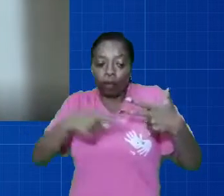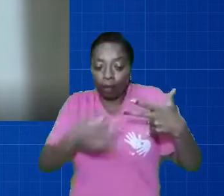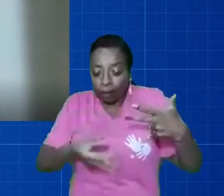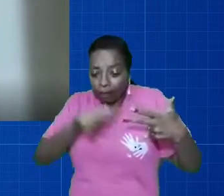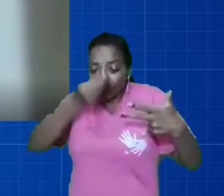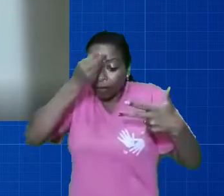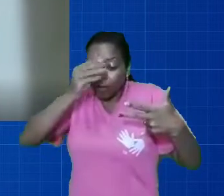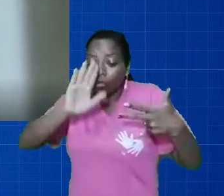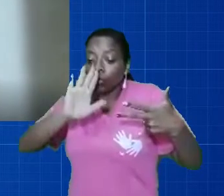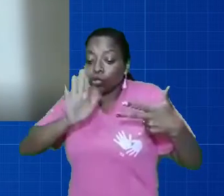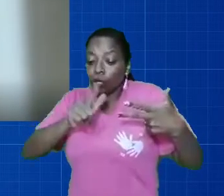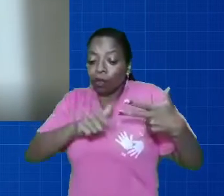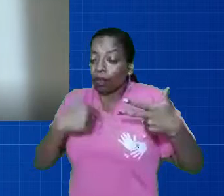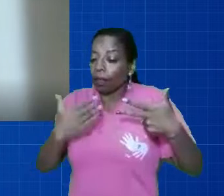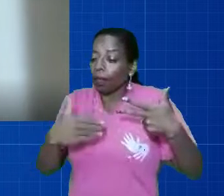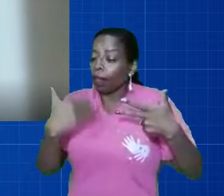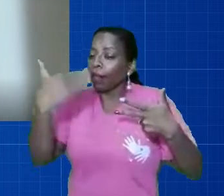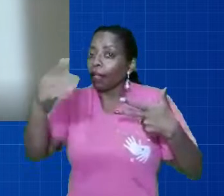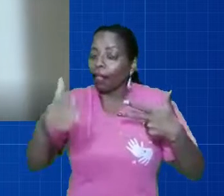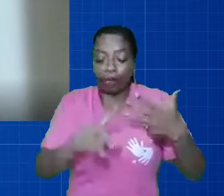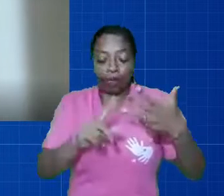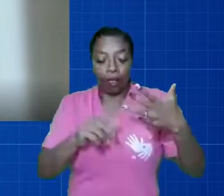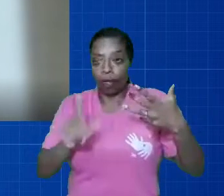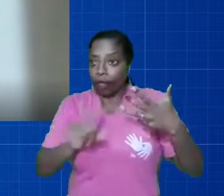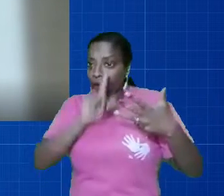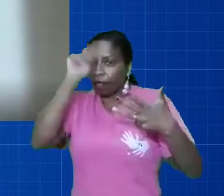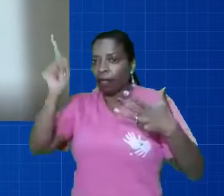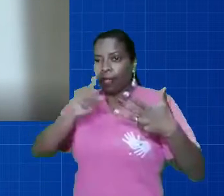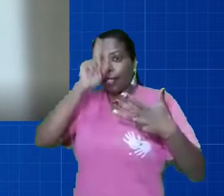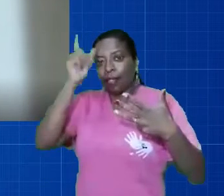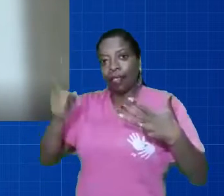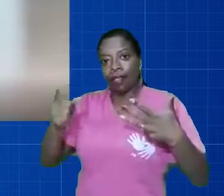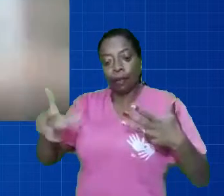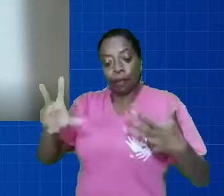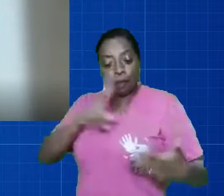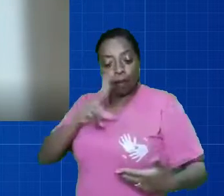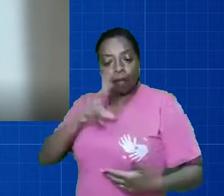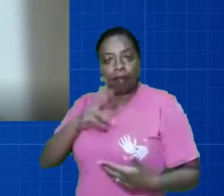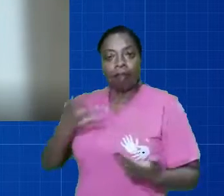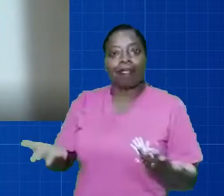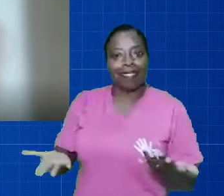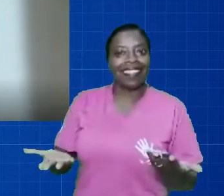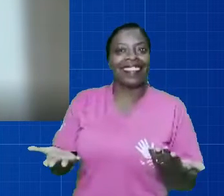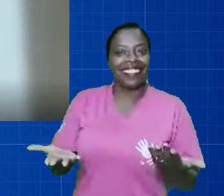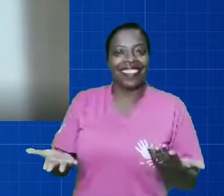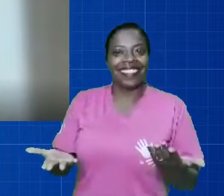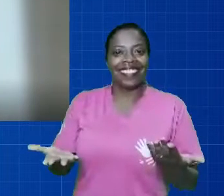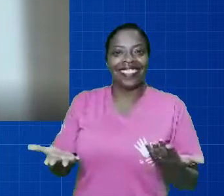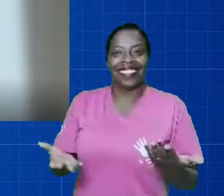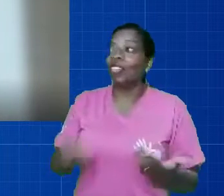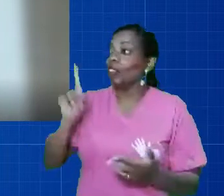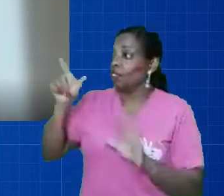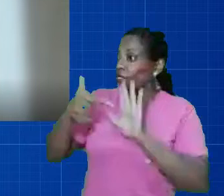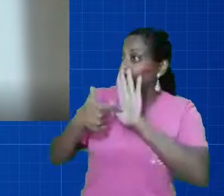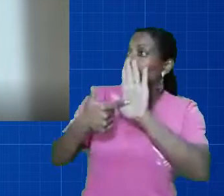da técnica, o desenvolvimento e a criação pessoal. E nesse trabalho que você mostrou, Rosana, foi exatamente